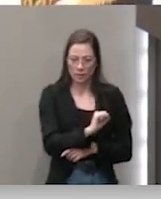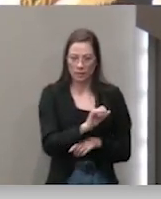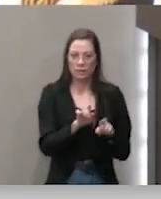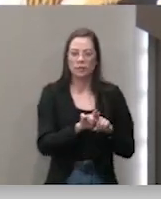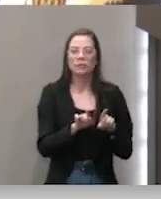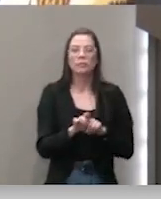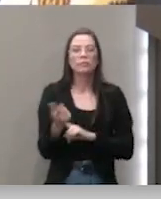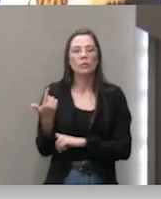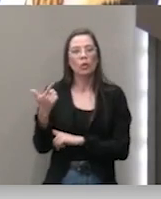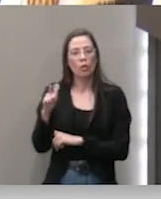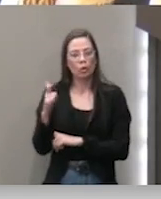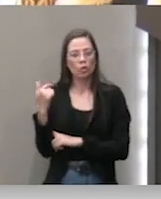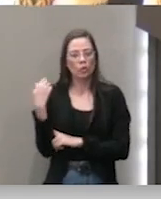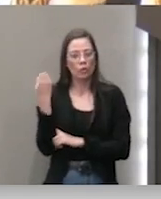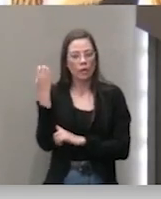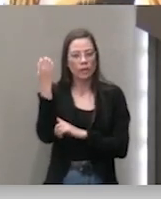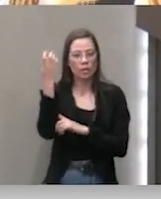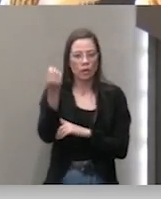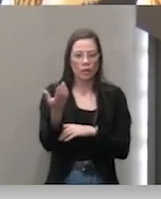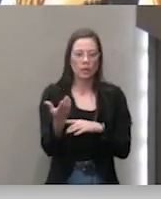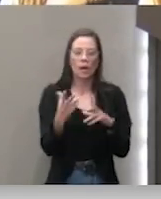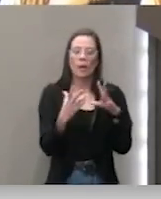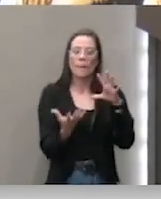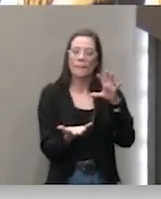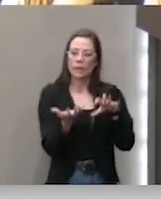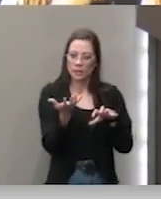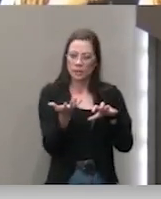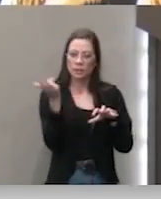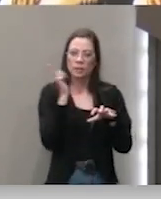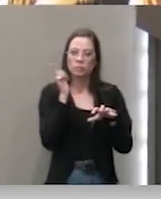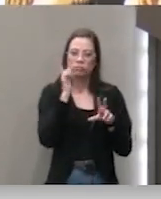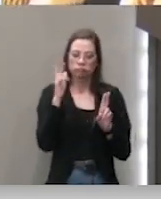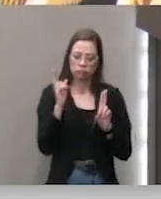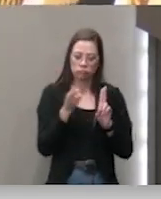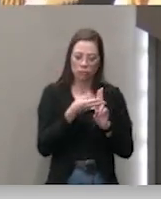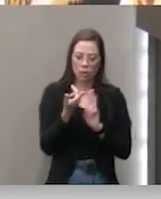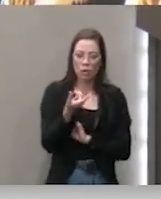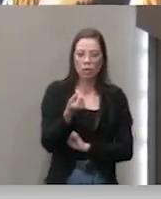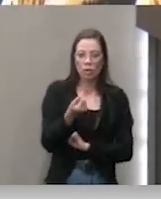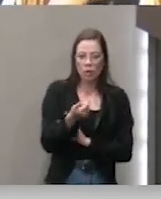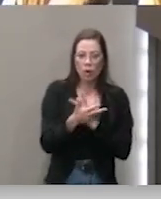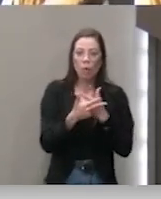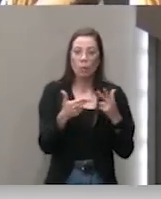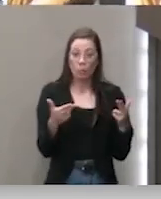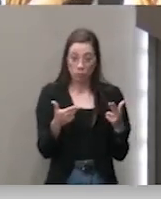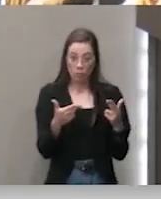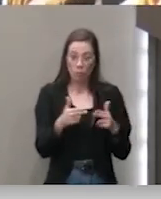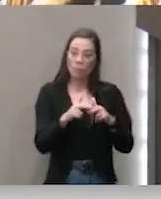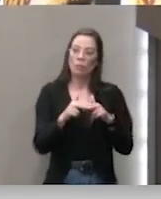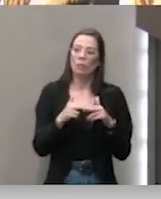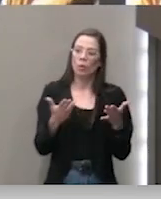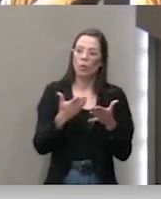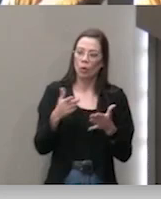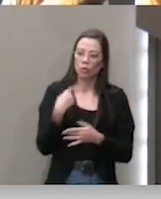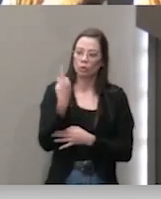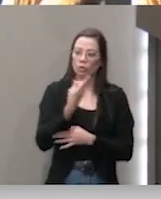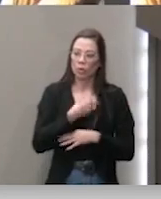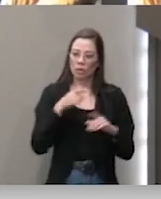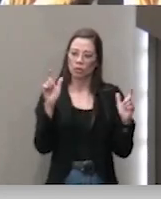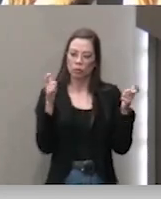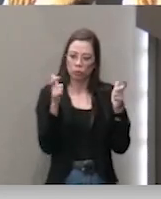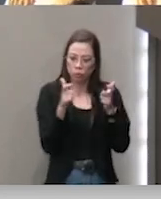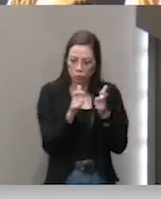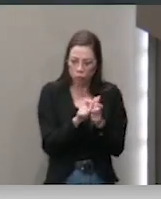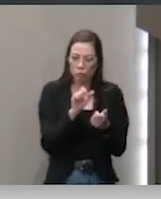estão a serviço do município desta casa aí, representando. Por isso, então, hoje o número de vereadores está um pouco reduzido. Faço solicitação à minha